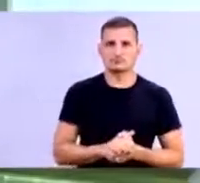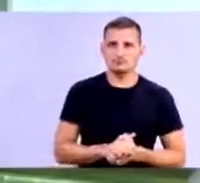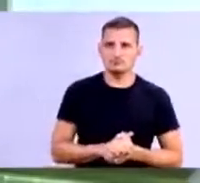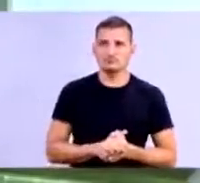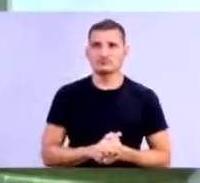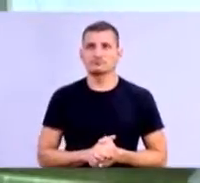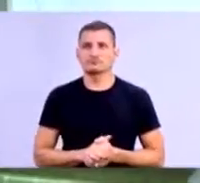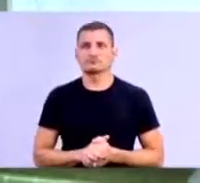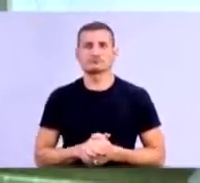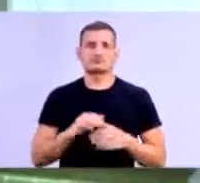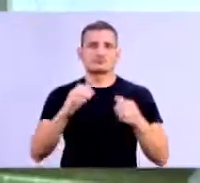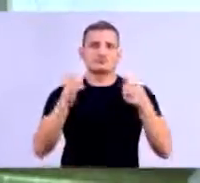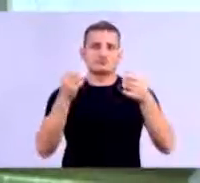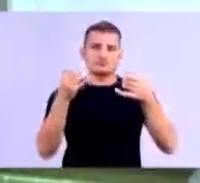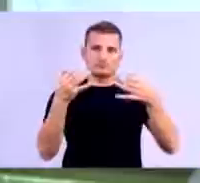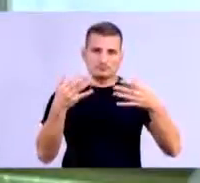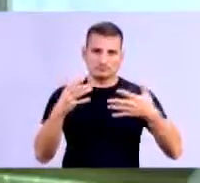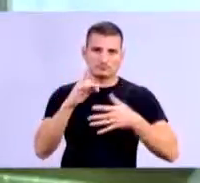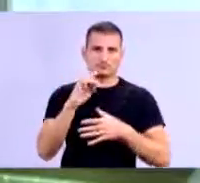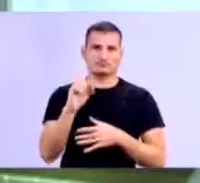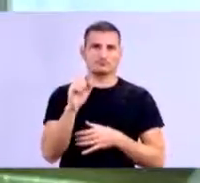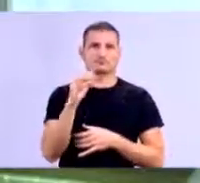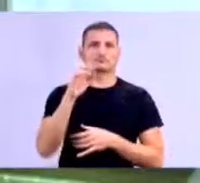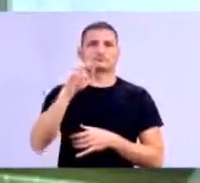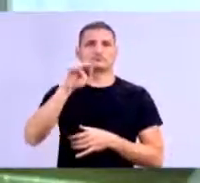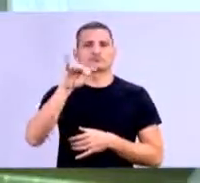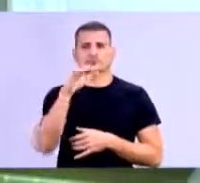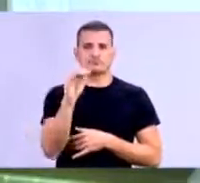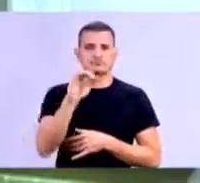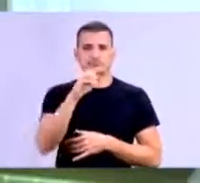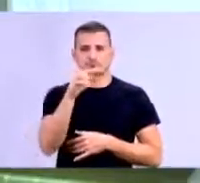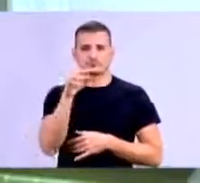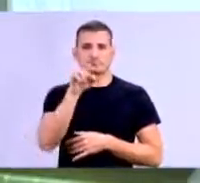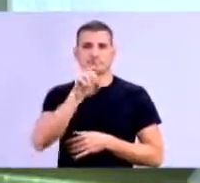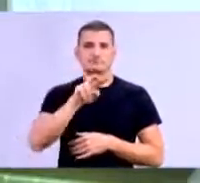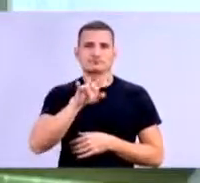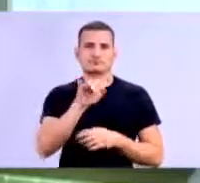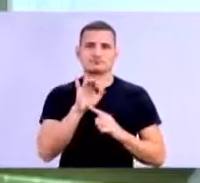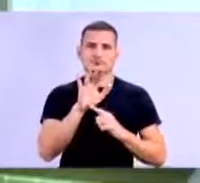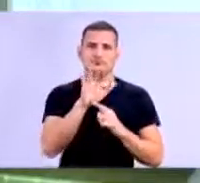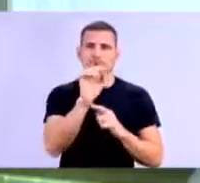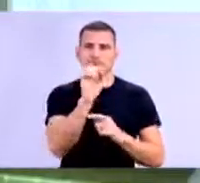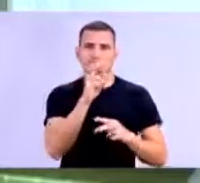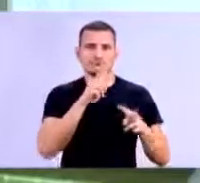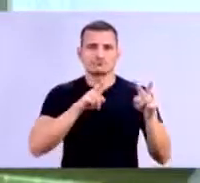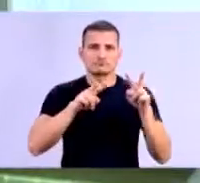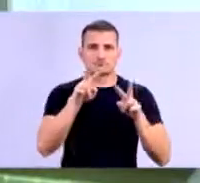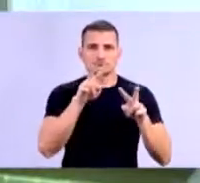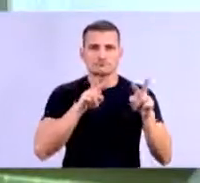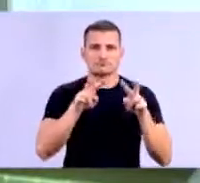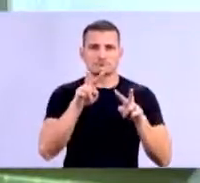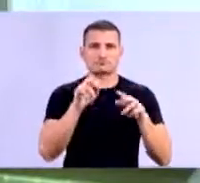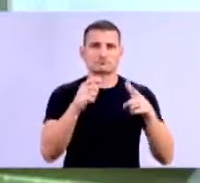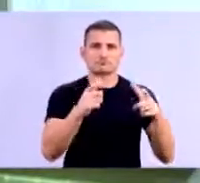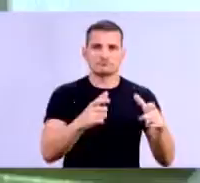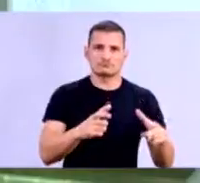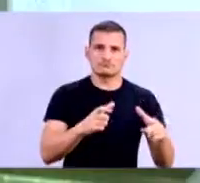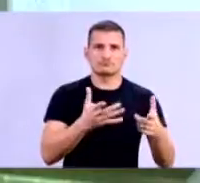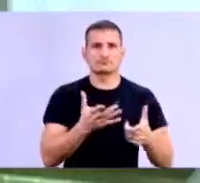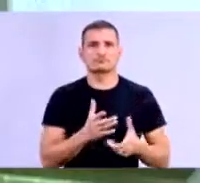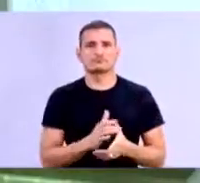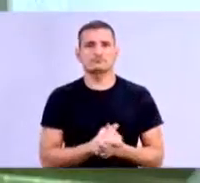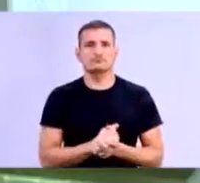ela é interessante porque você vai apresentar os aspectos visuais de um determinado lugar, de